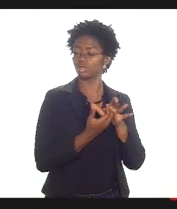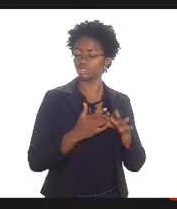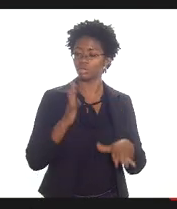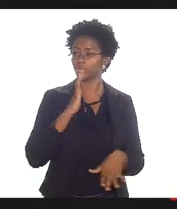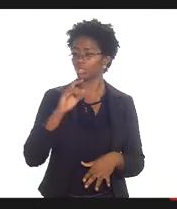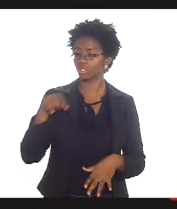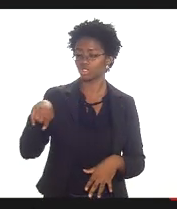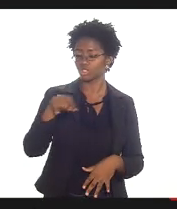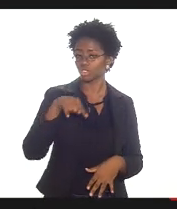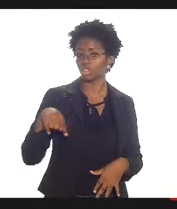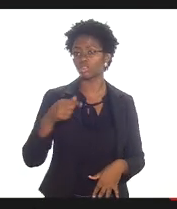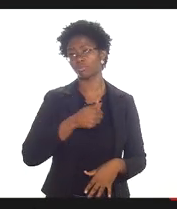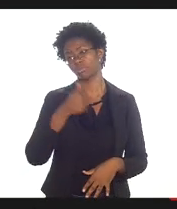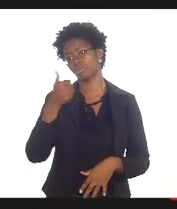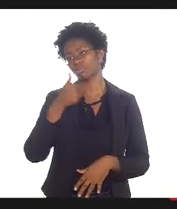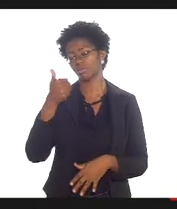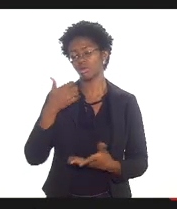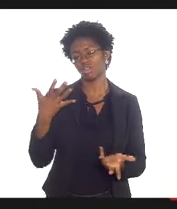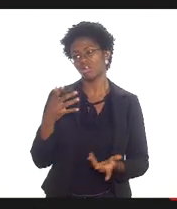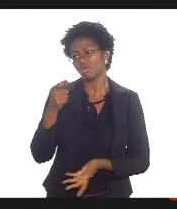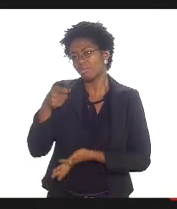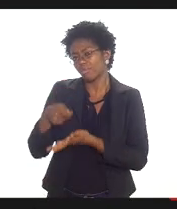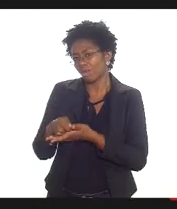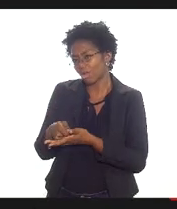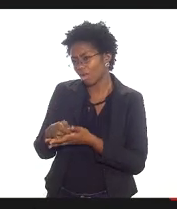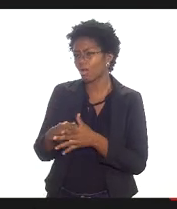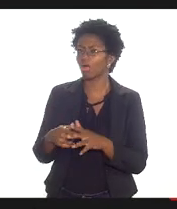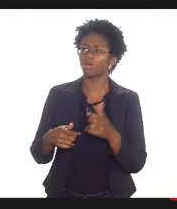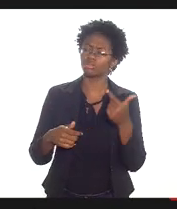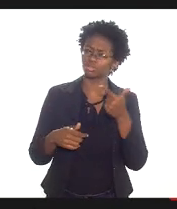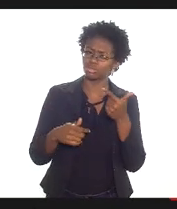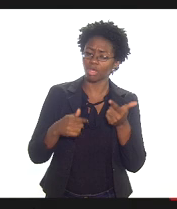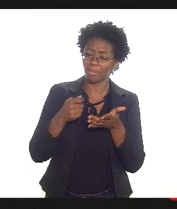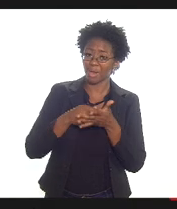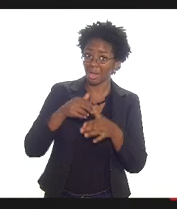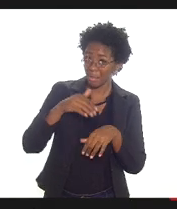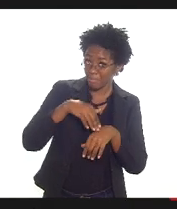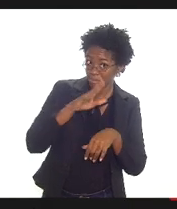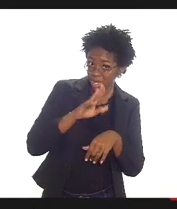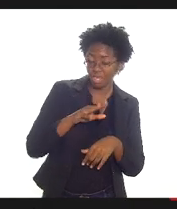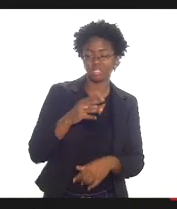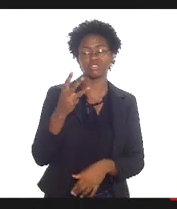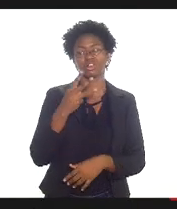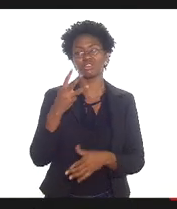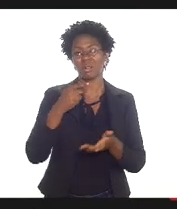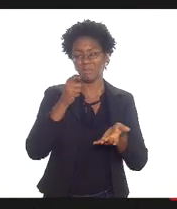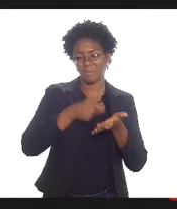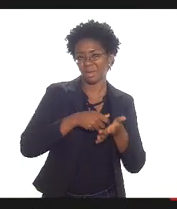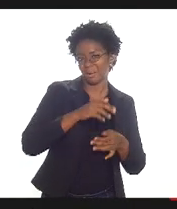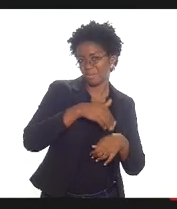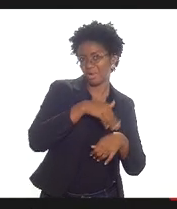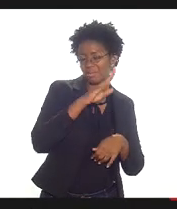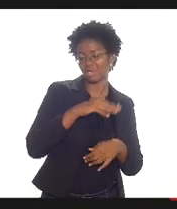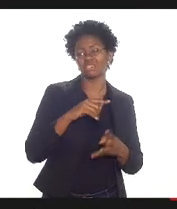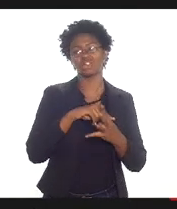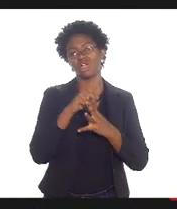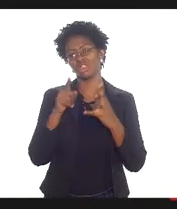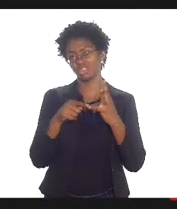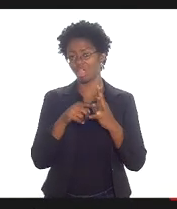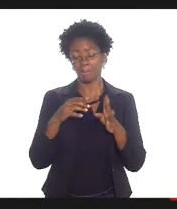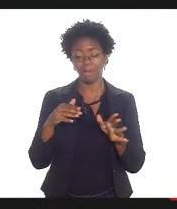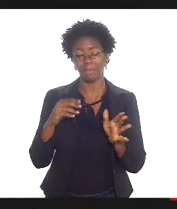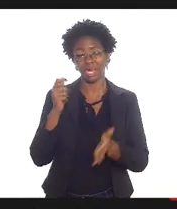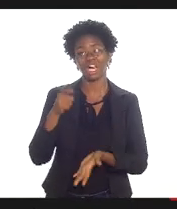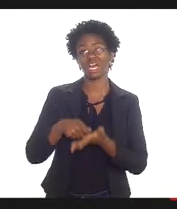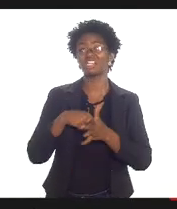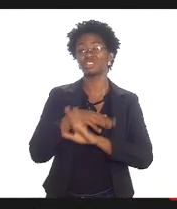paga menos, ele paga mais um pouquinho no segundo, ele paga mais um pouquinho no terceiro e ele paga completamente a partir